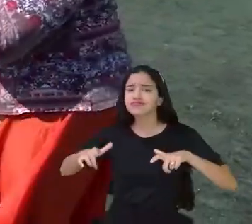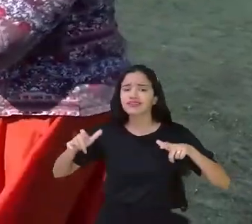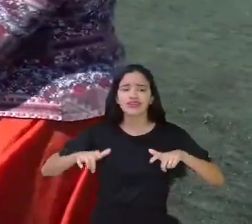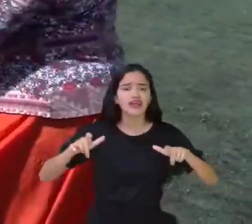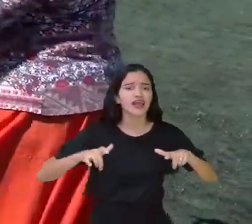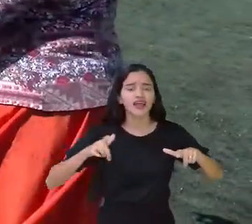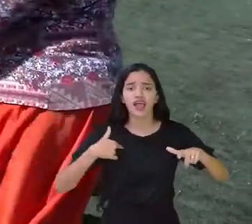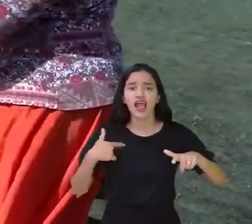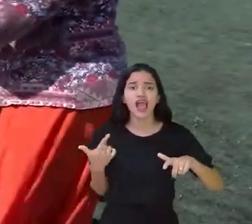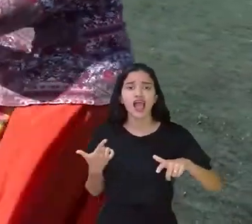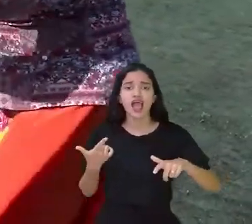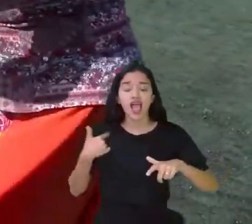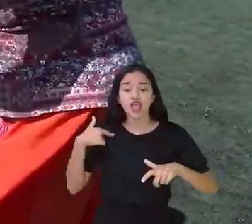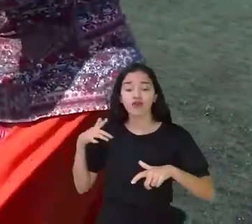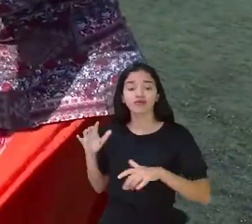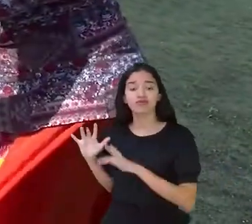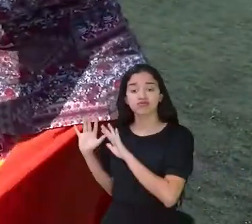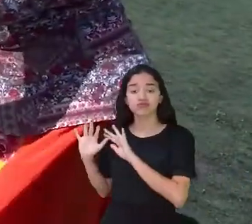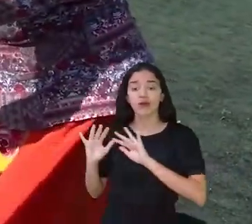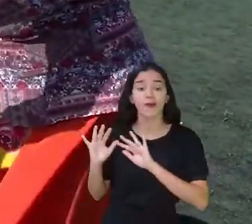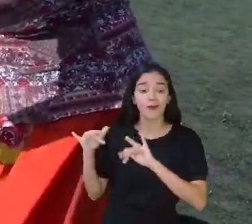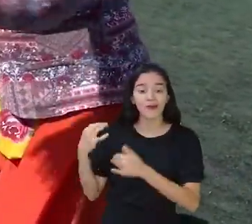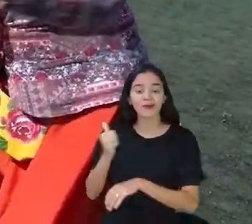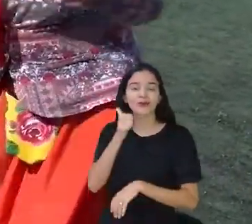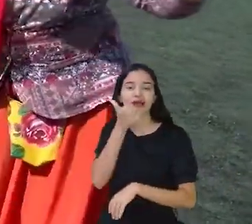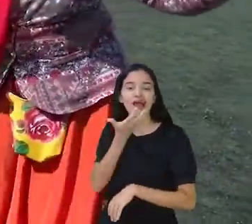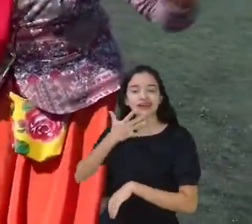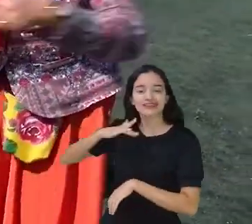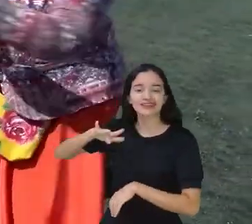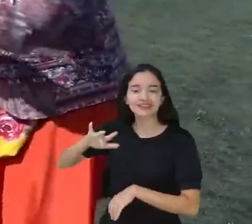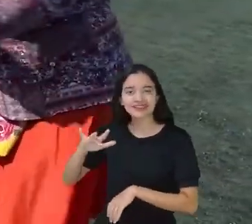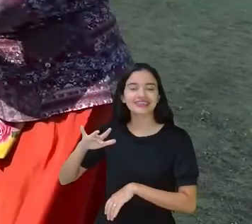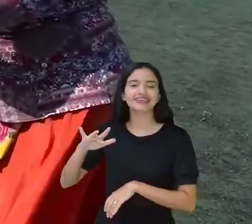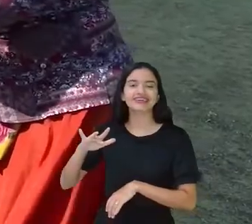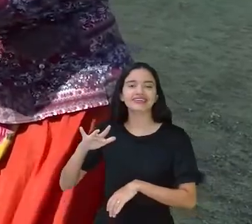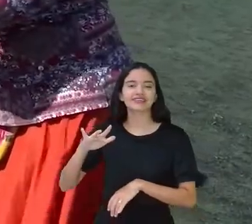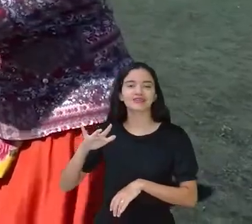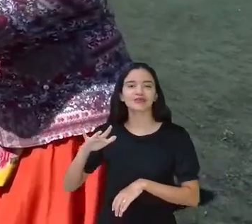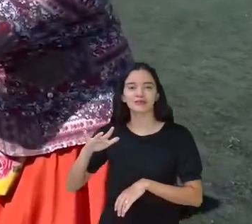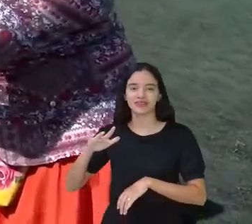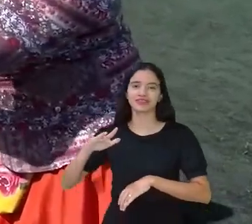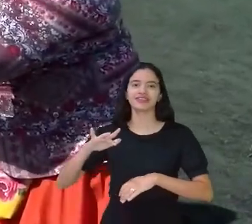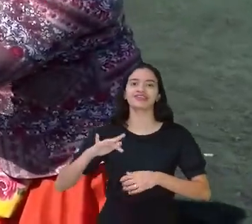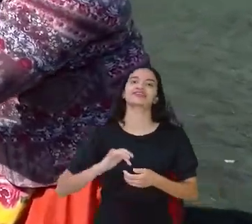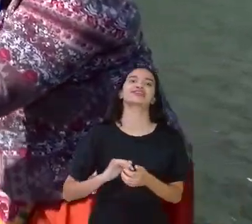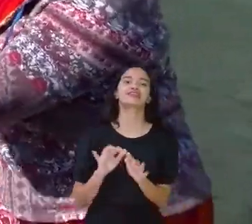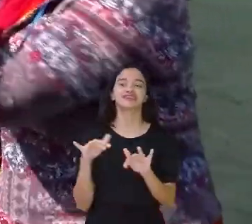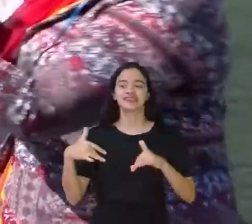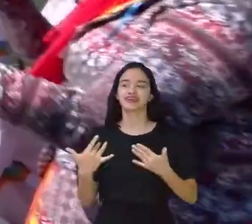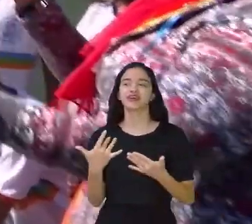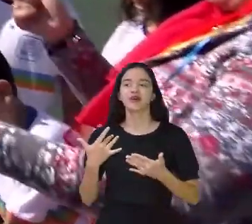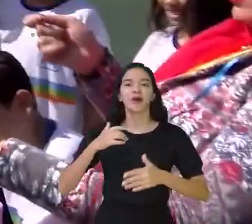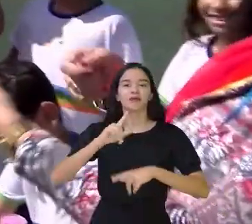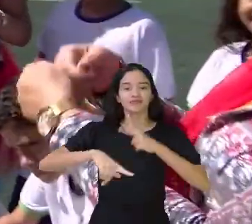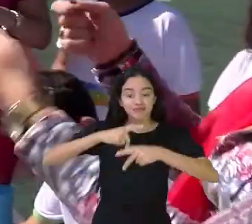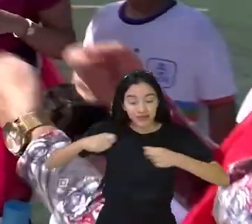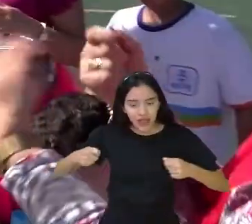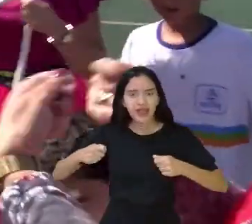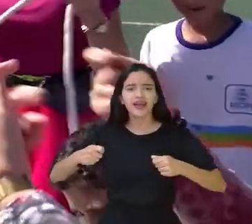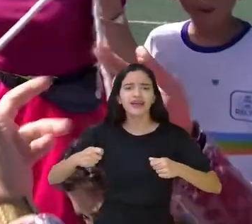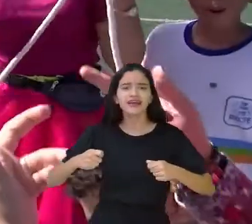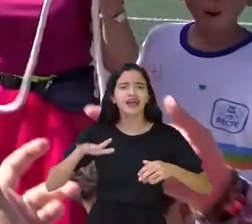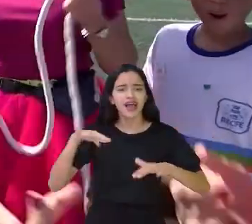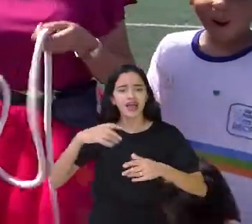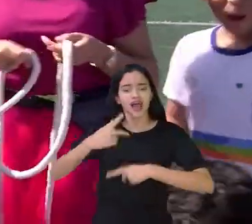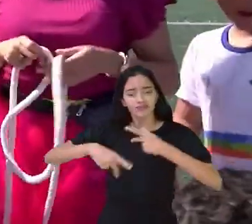Eu vim trazer os meninos, porque eles chegaram ali, ó. Chegaram ali, a gente tava com a corda amarrada. Aí eles ajudaram a desamarrar